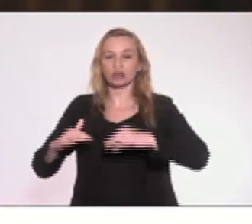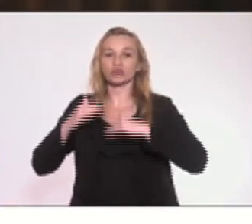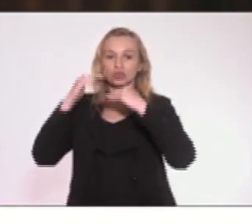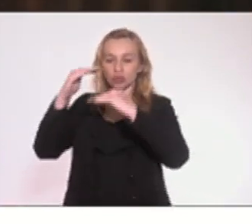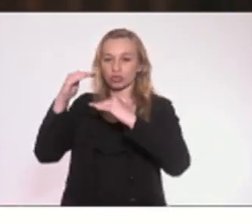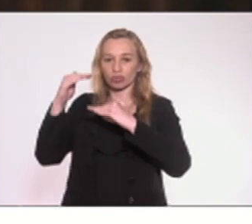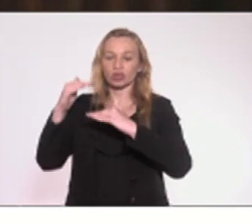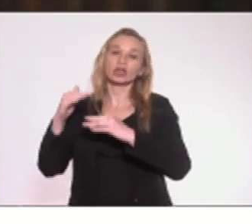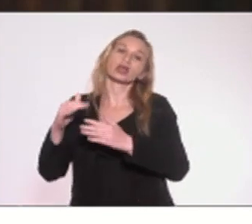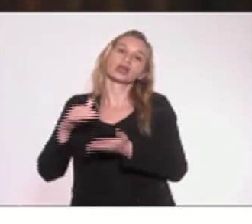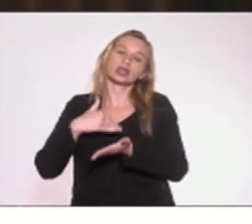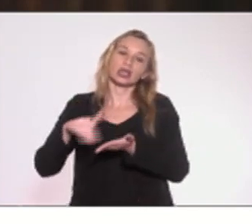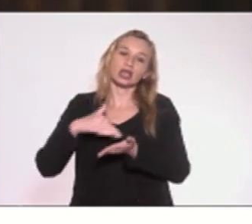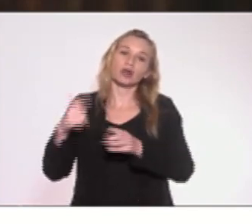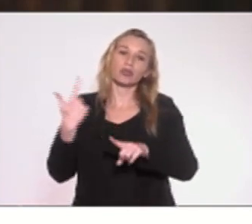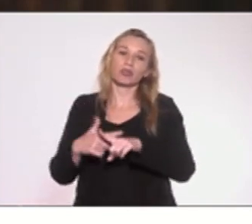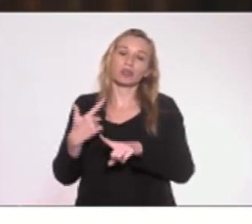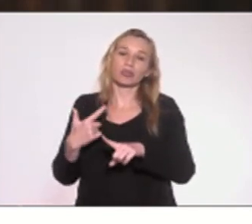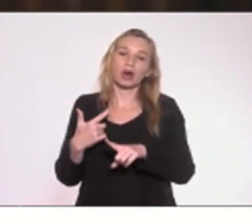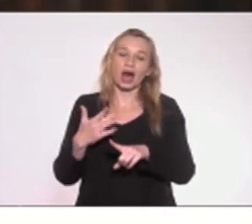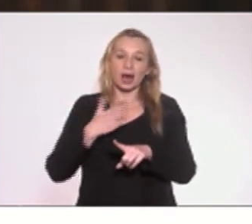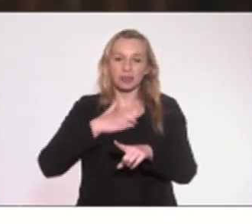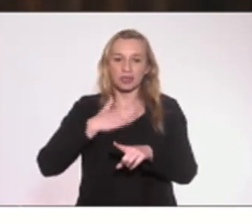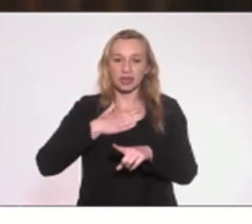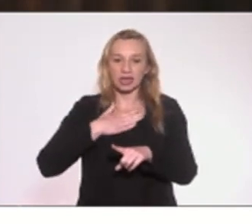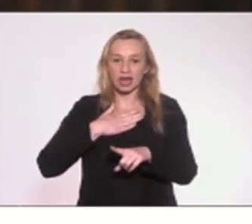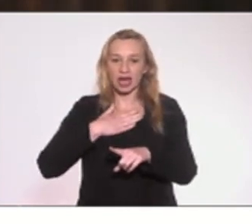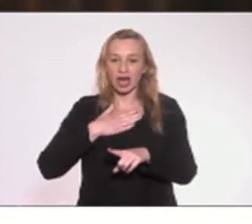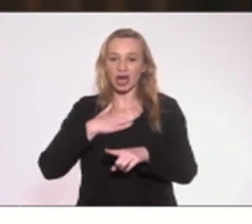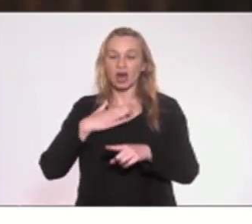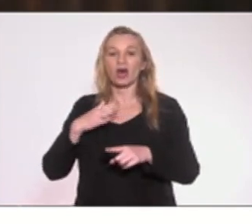membro, porque é aquela que tem mais coração.